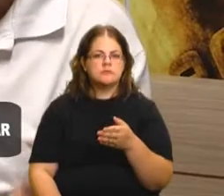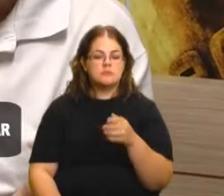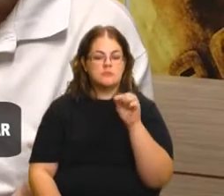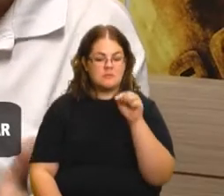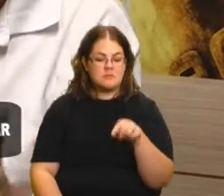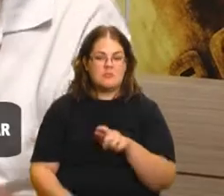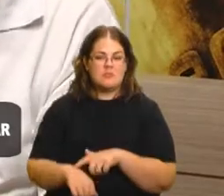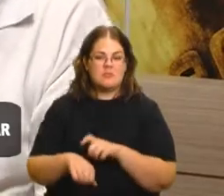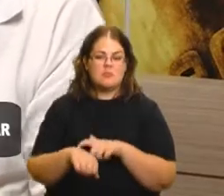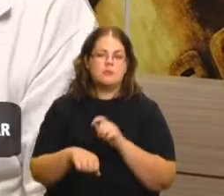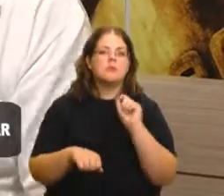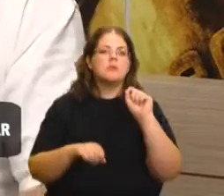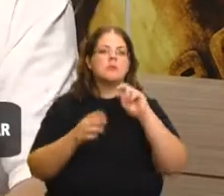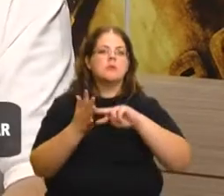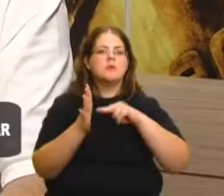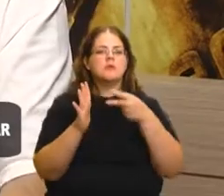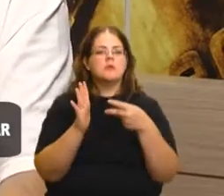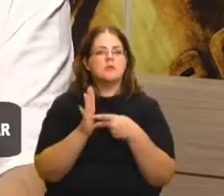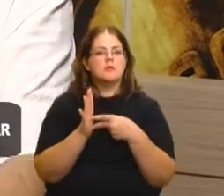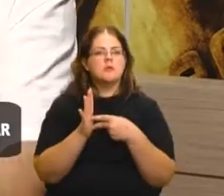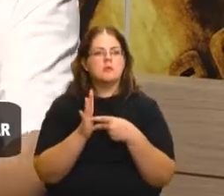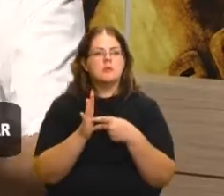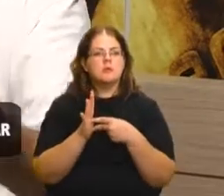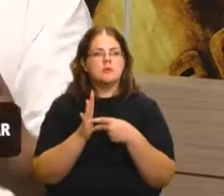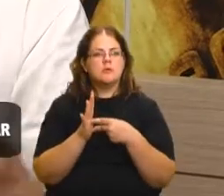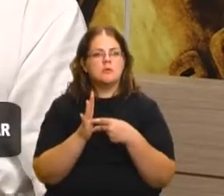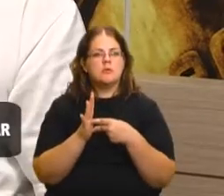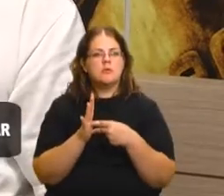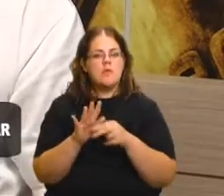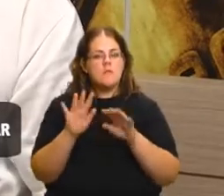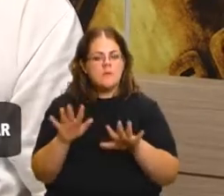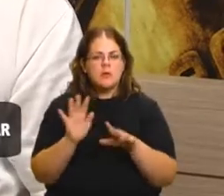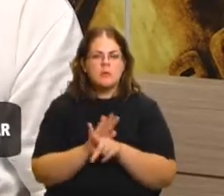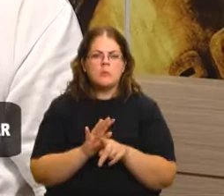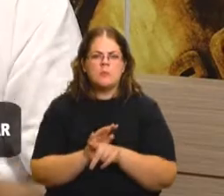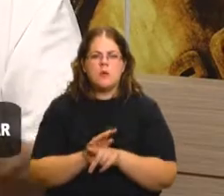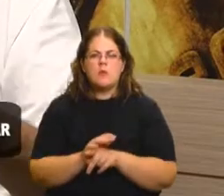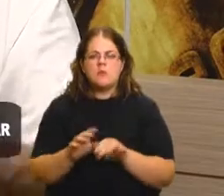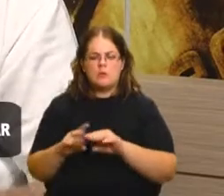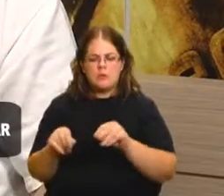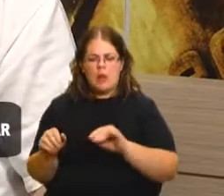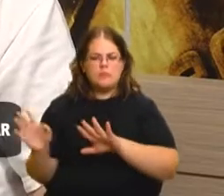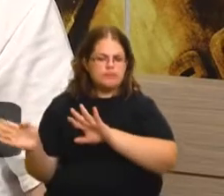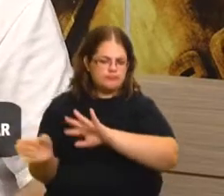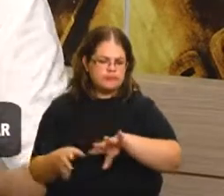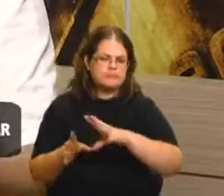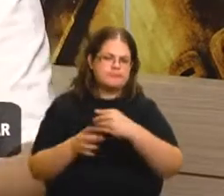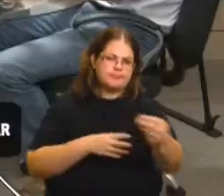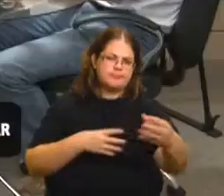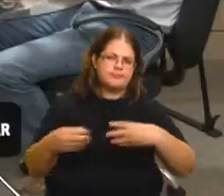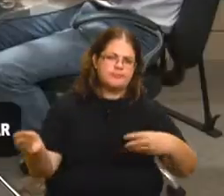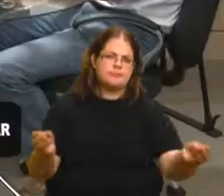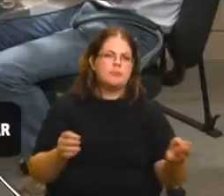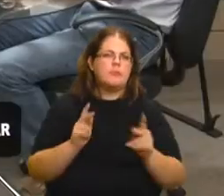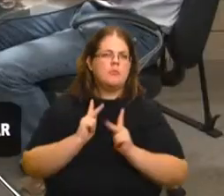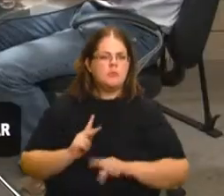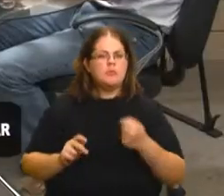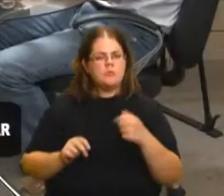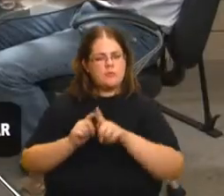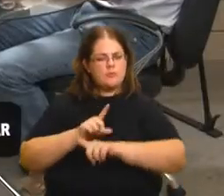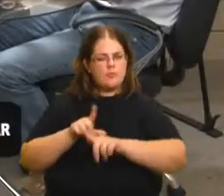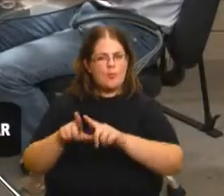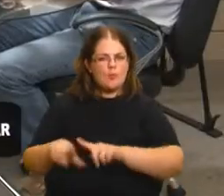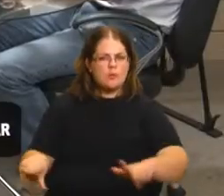naquele momento significava desapropriar as terras. A desapropriação tinha que ser paga